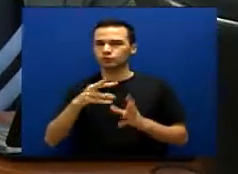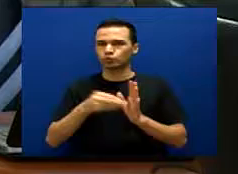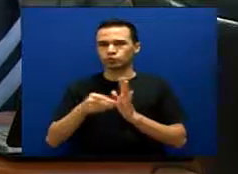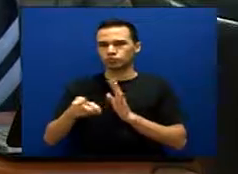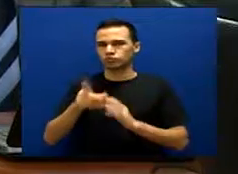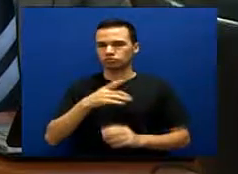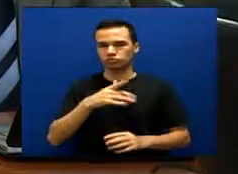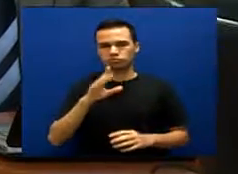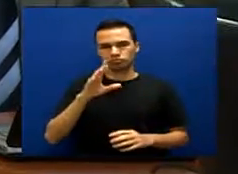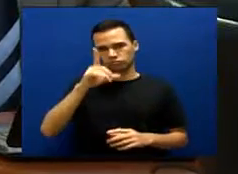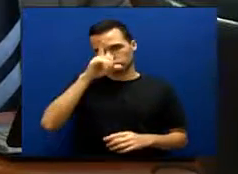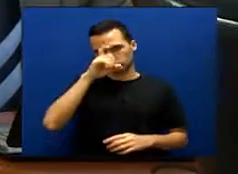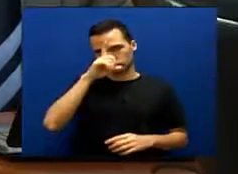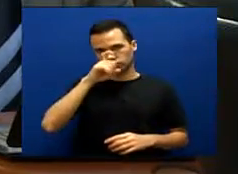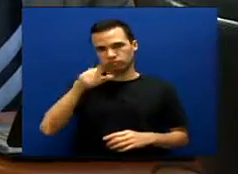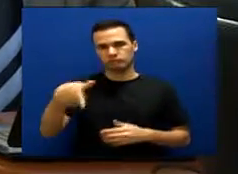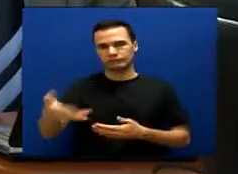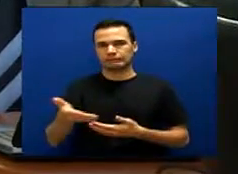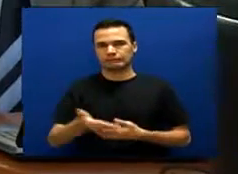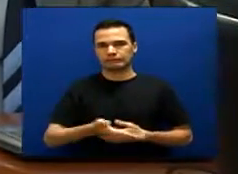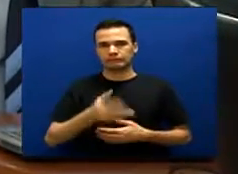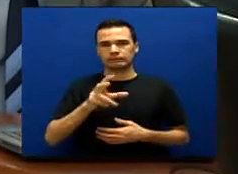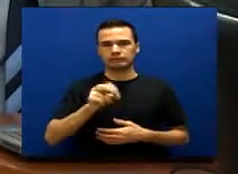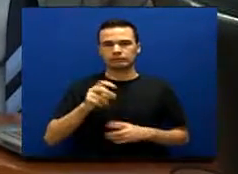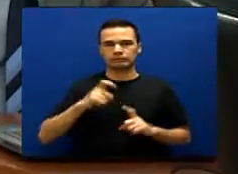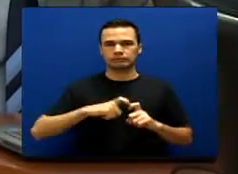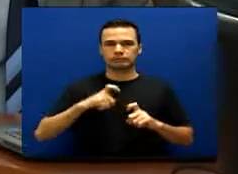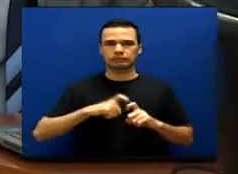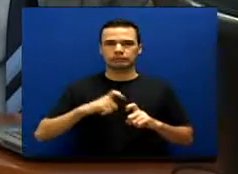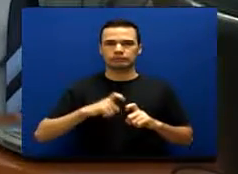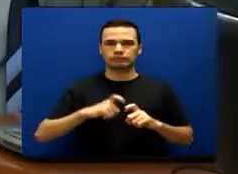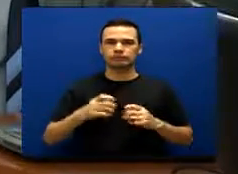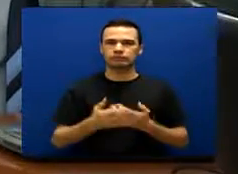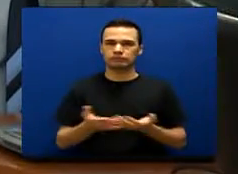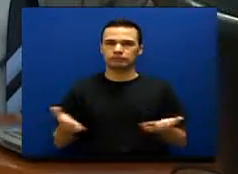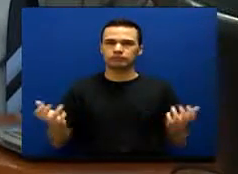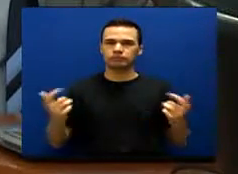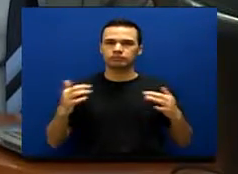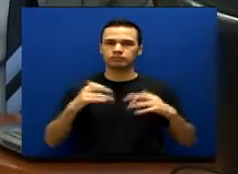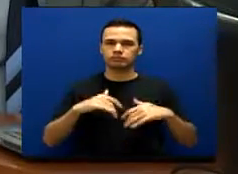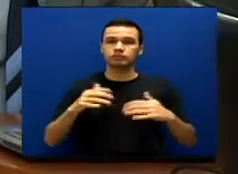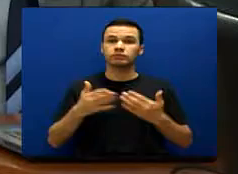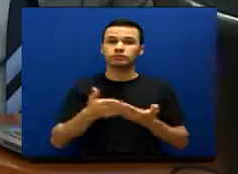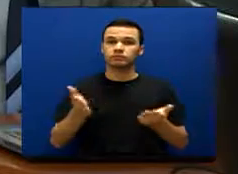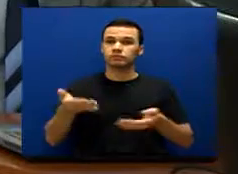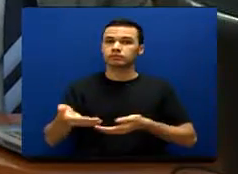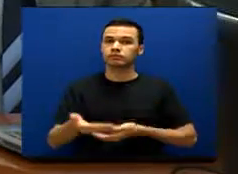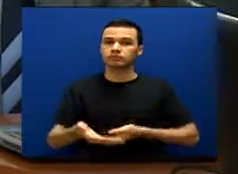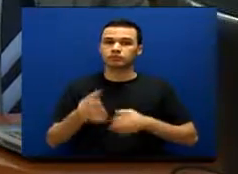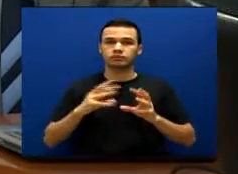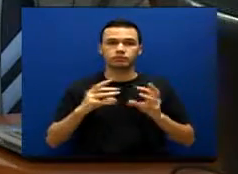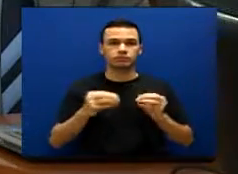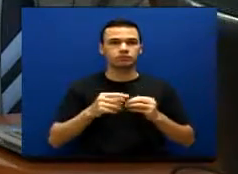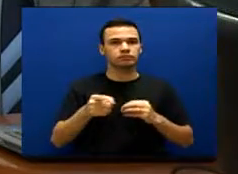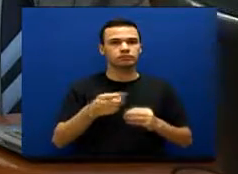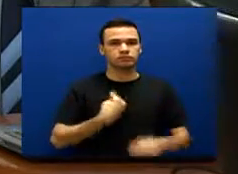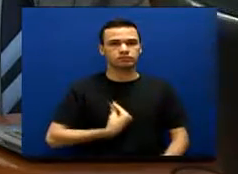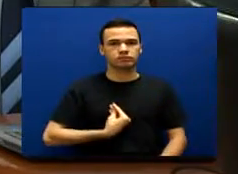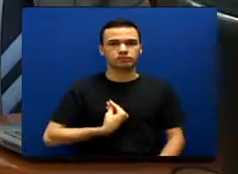enfim, nós vamos trazer aqui uns 50 médicos aqui, então nós vamos lotar. E fica esse convite estendido para todos